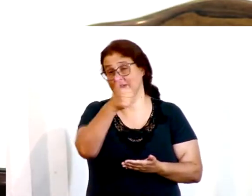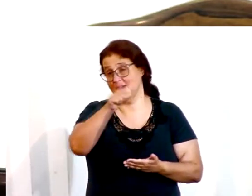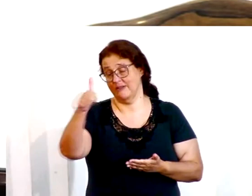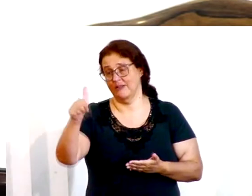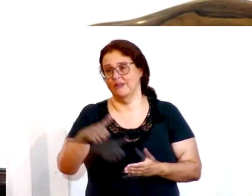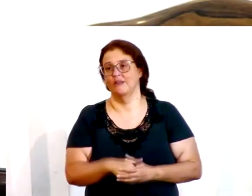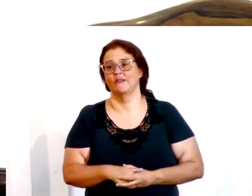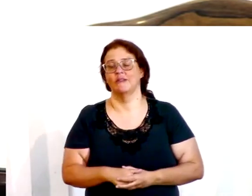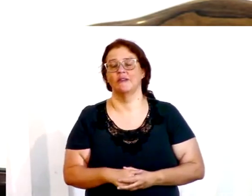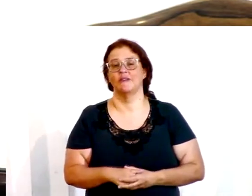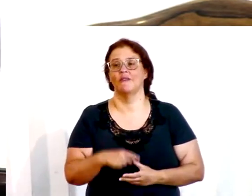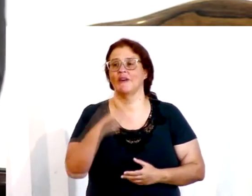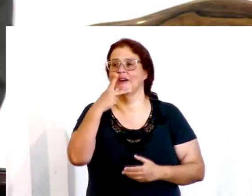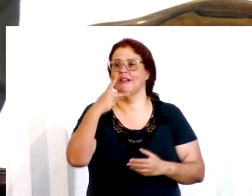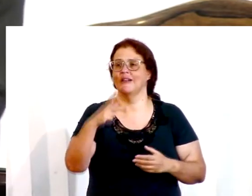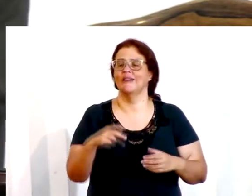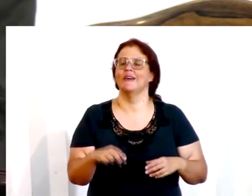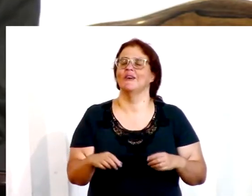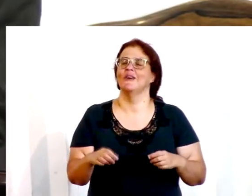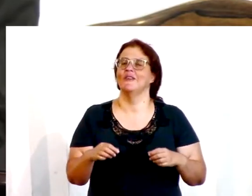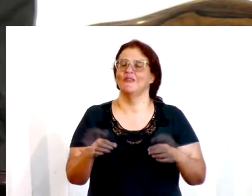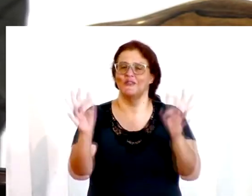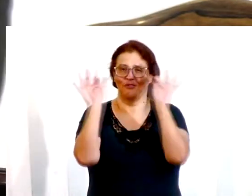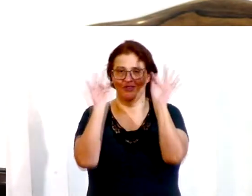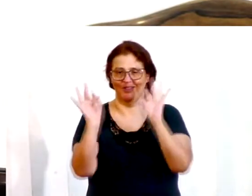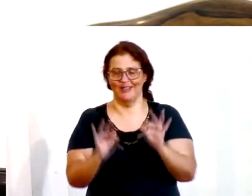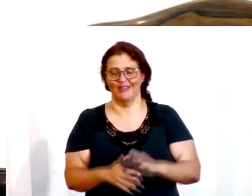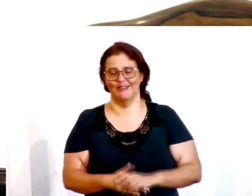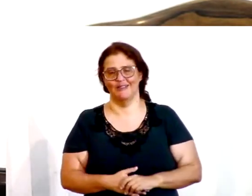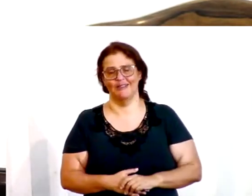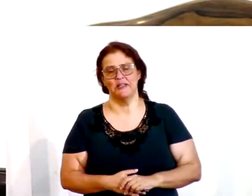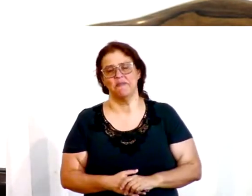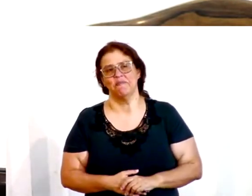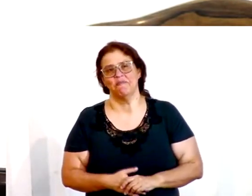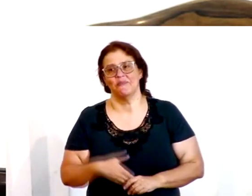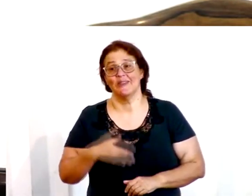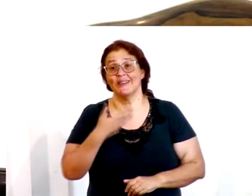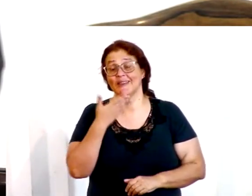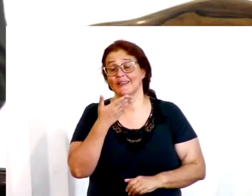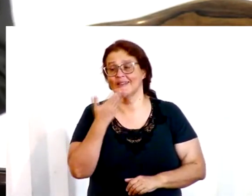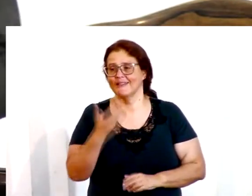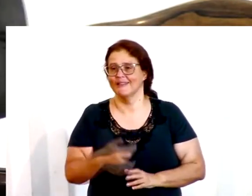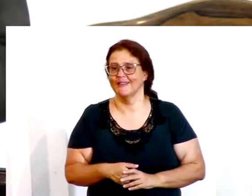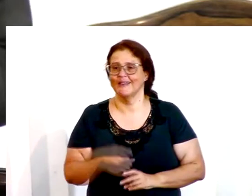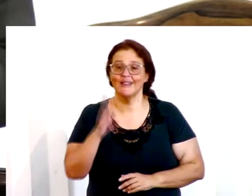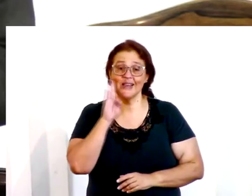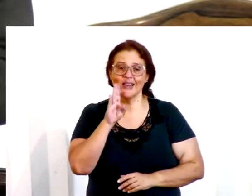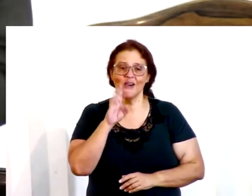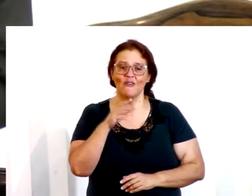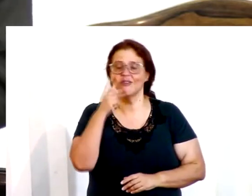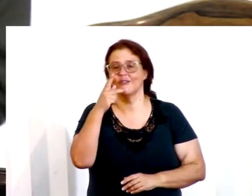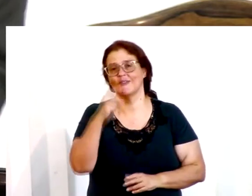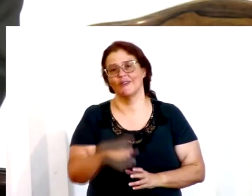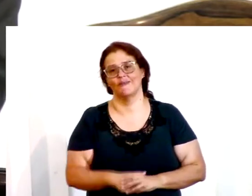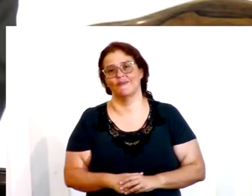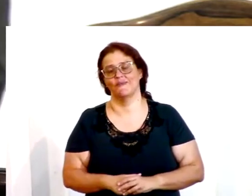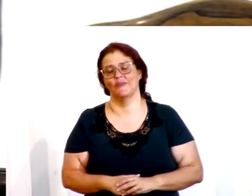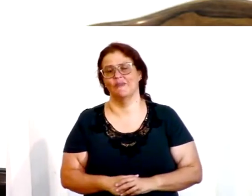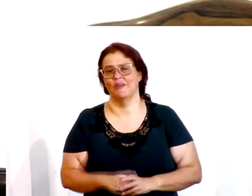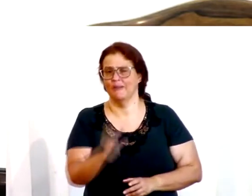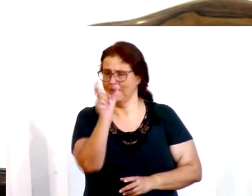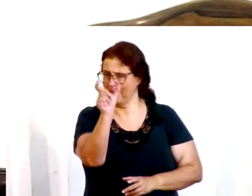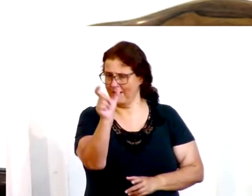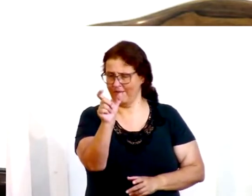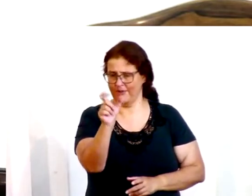sobre estar contente. E é interessante quando nós vamos para o original entender essa palavra